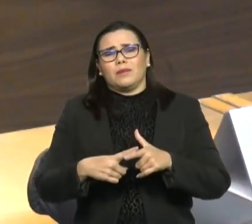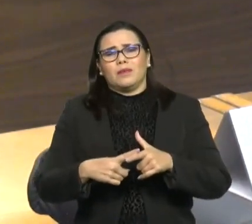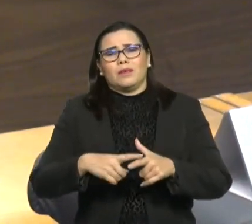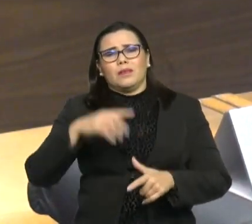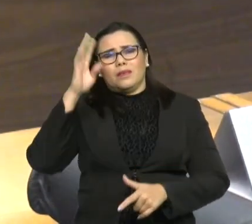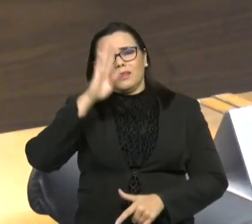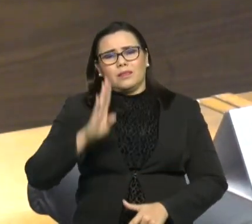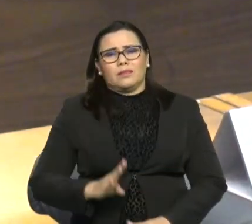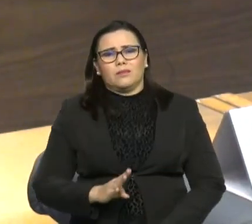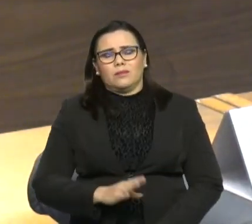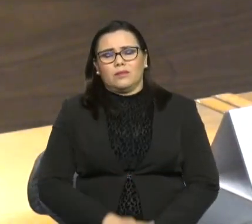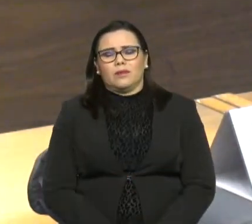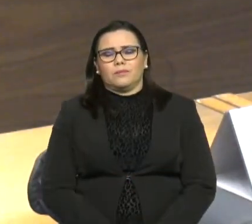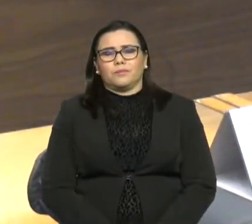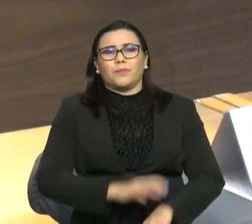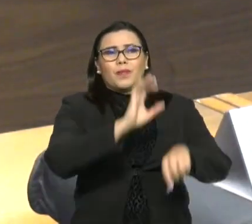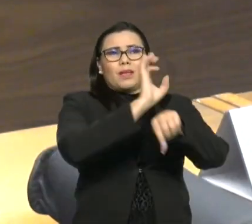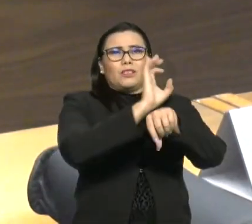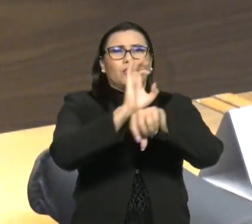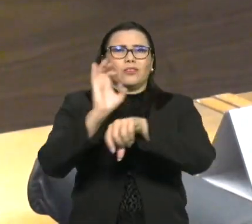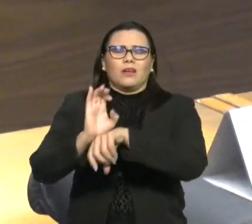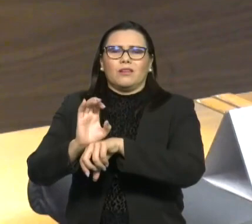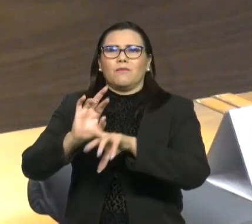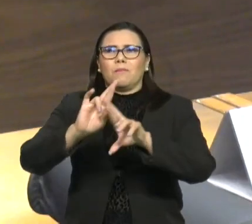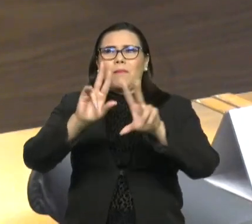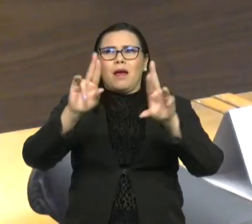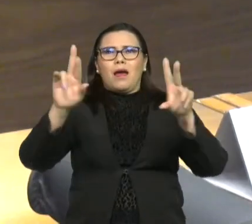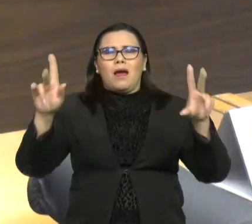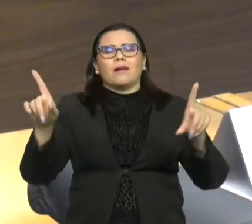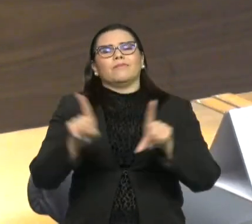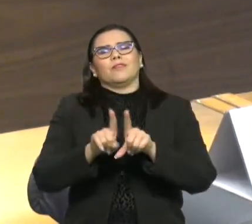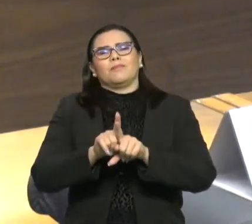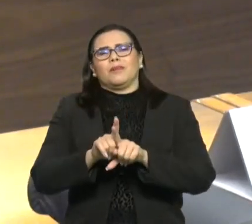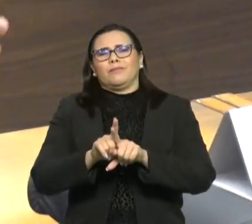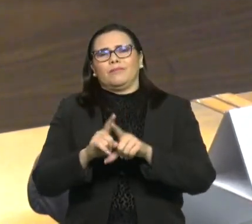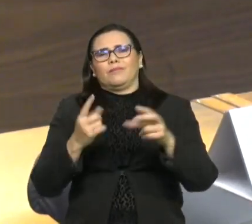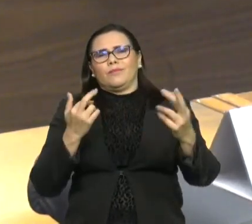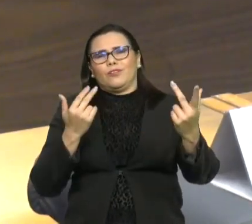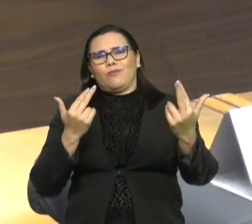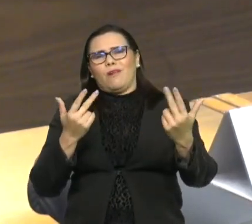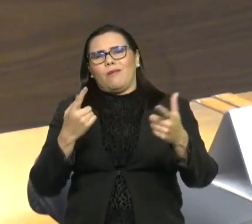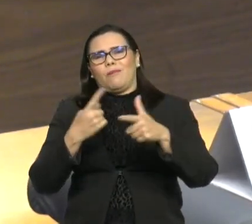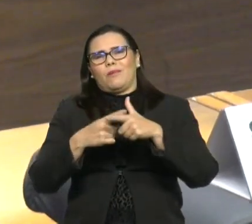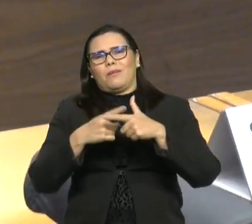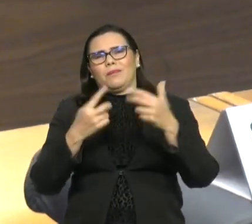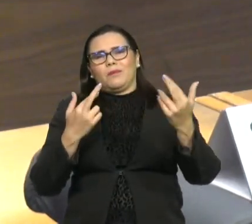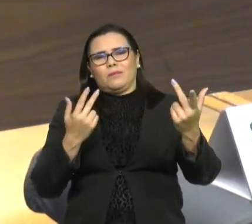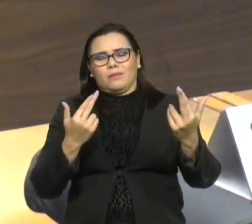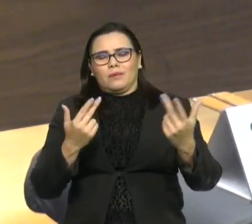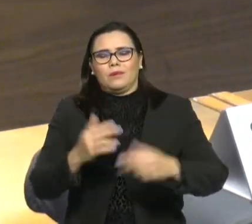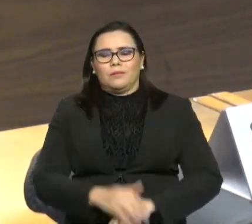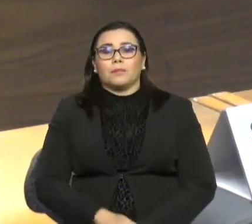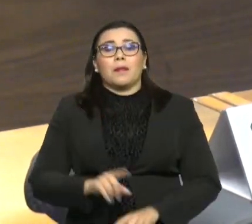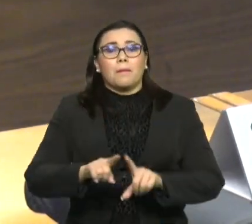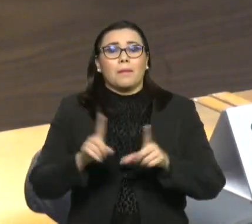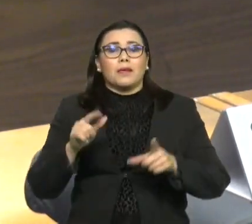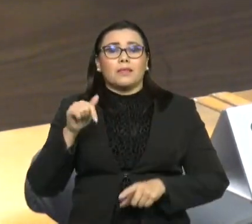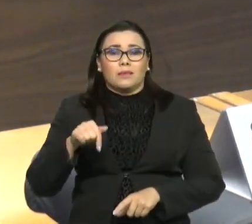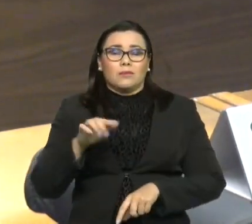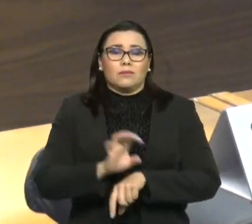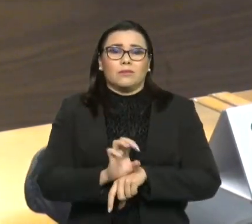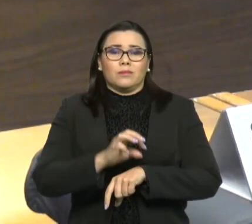também enfrentam essas dificuldades. Mas aqui no Maranhão, que é o nosso estado, nós